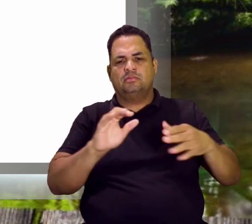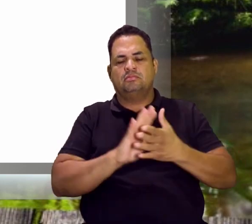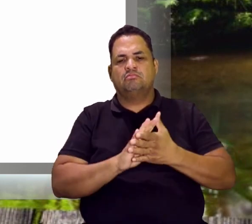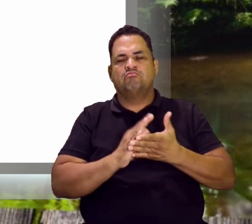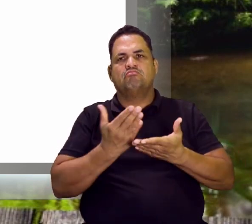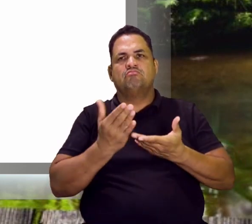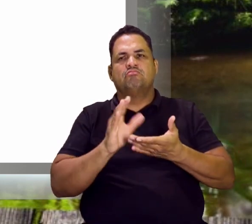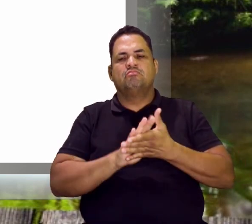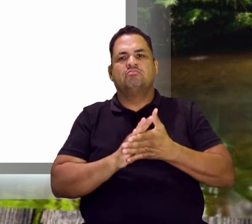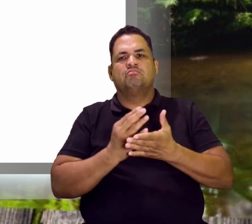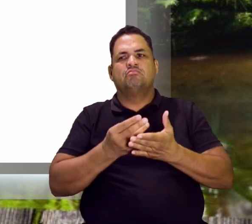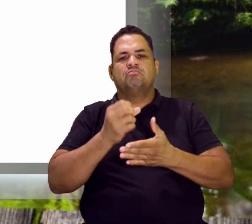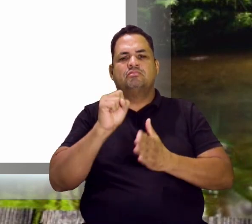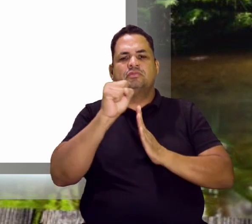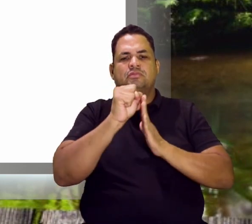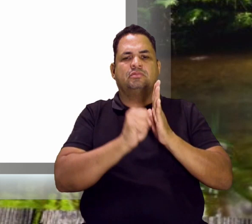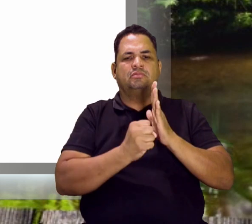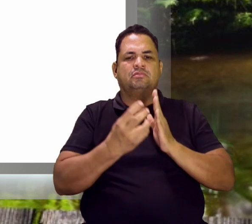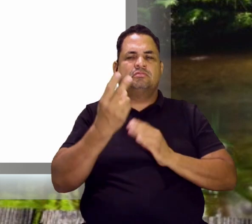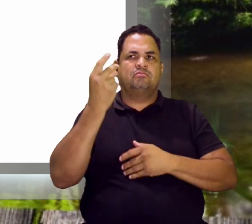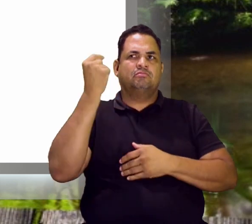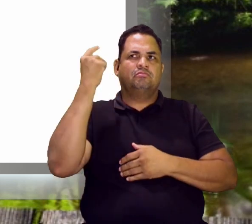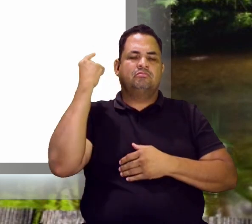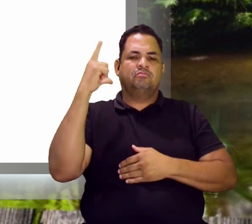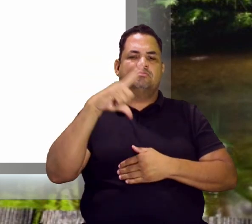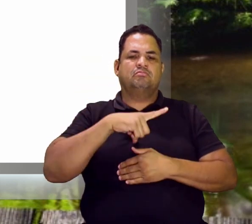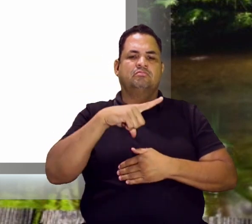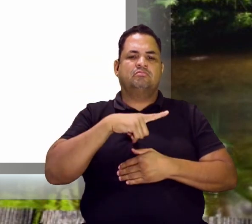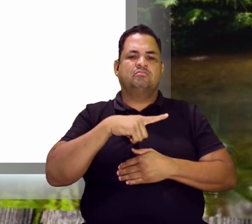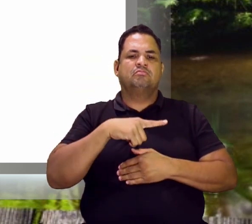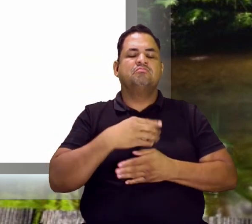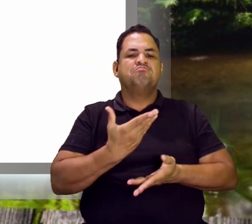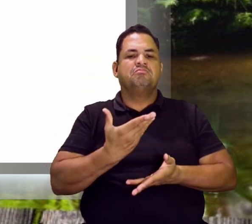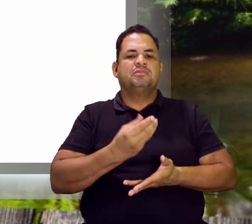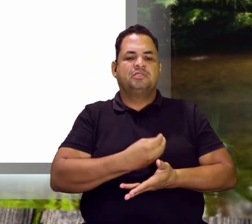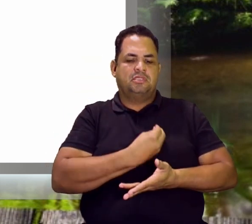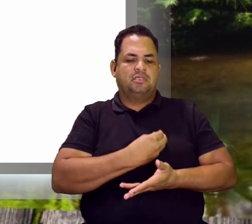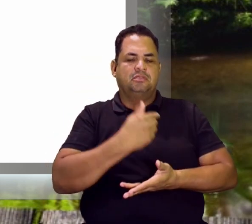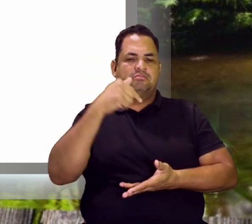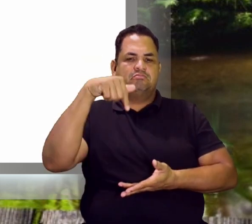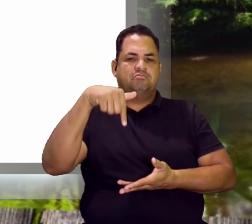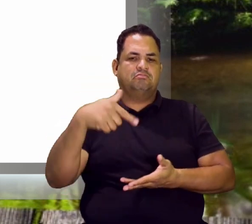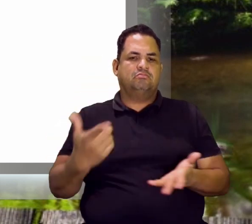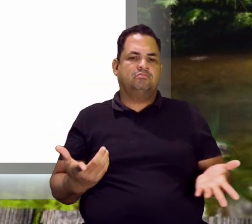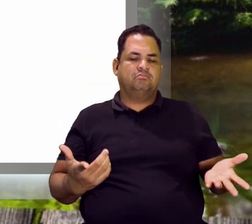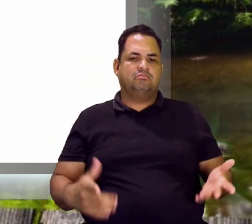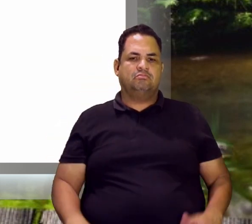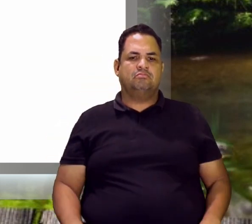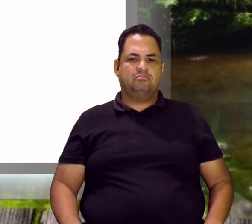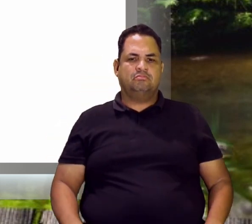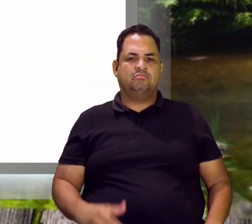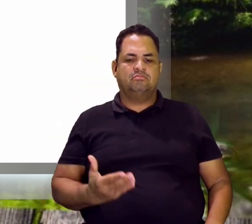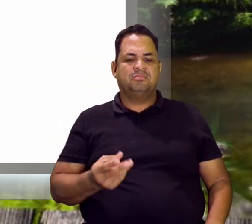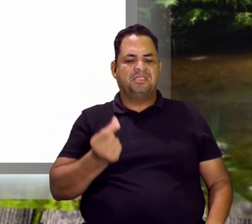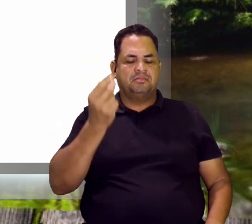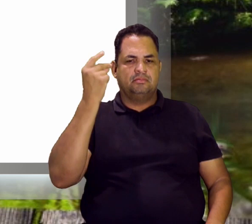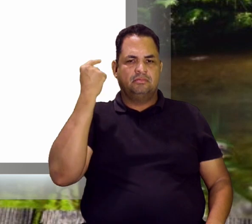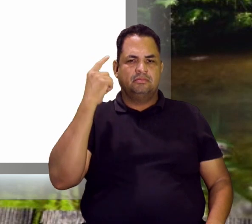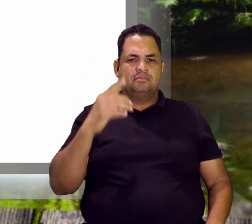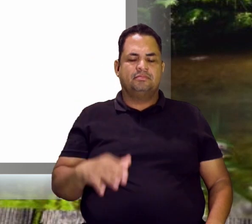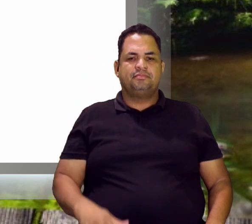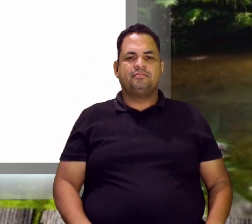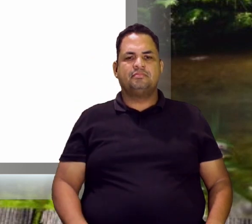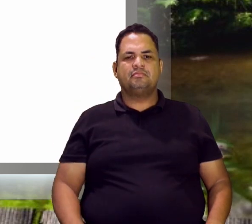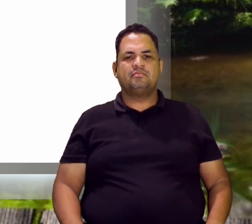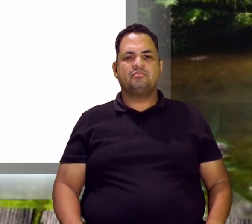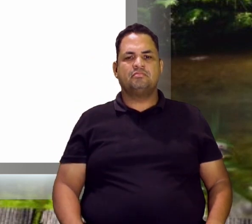séculos atrás, a gente já tem a presença deles. Certo? Então, já estou em um bom tempo. E